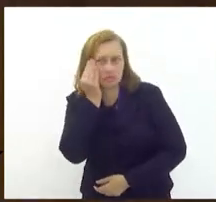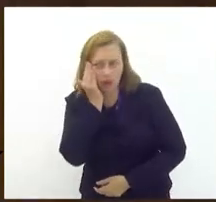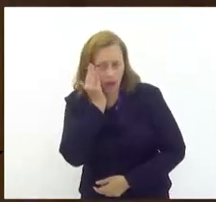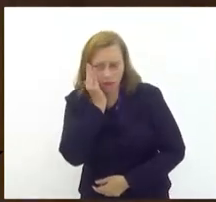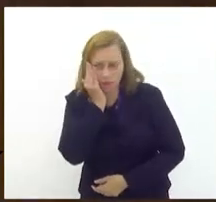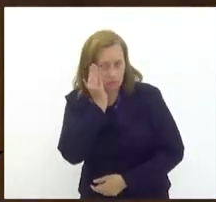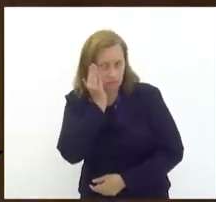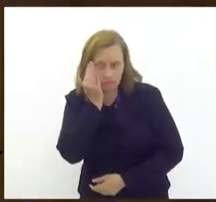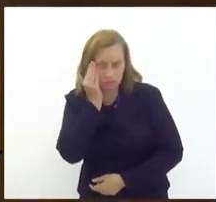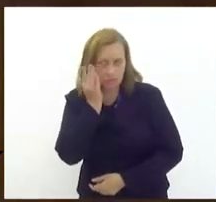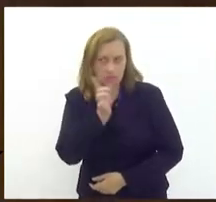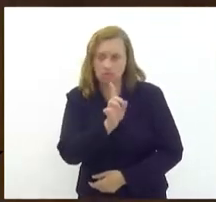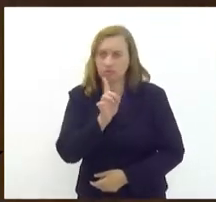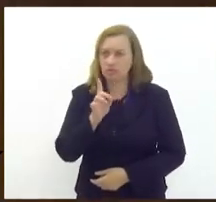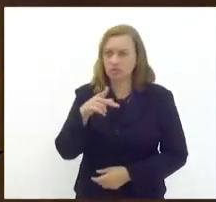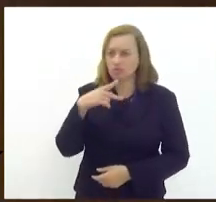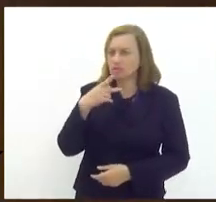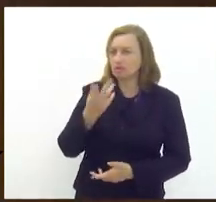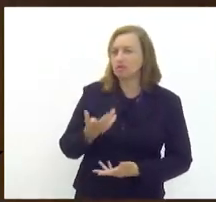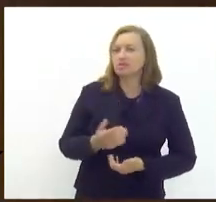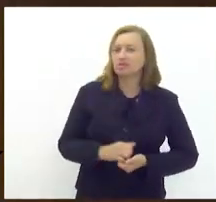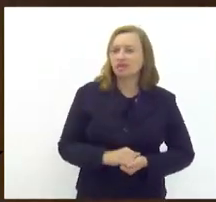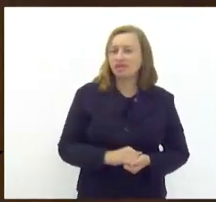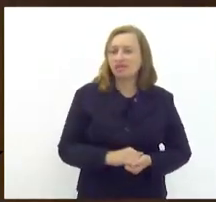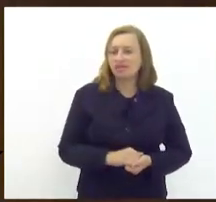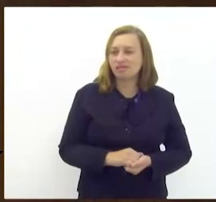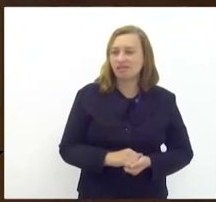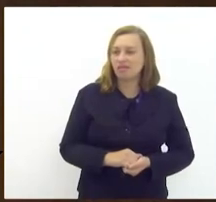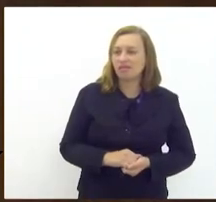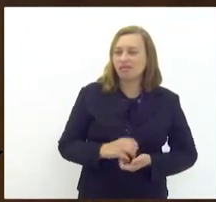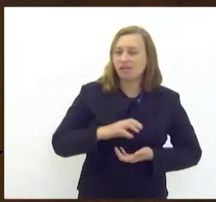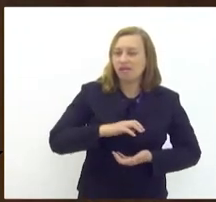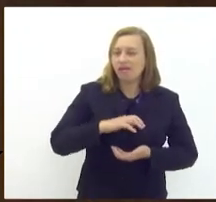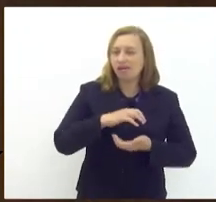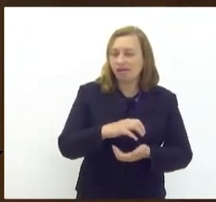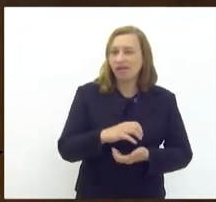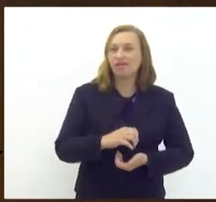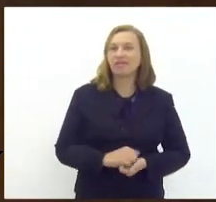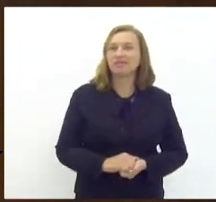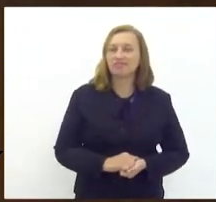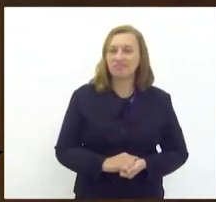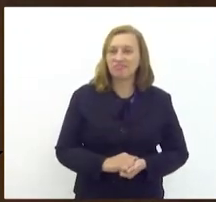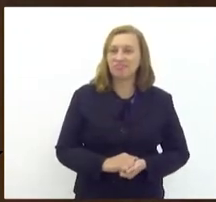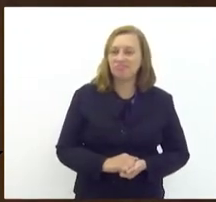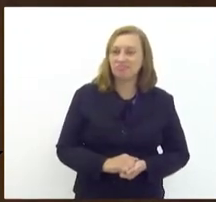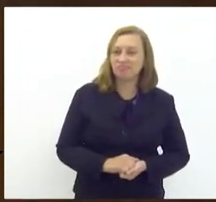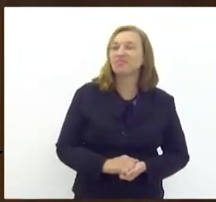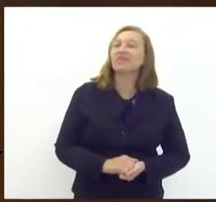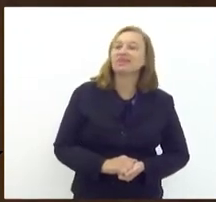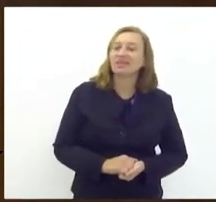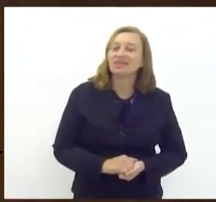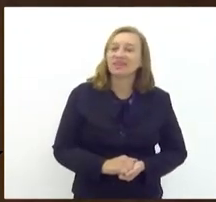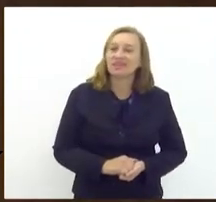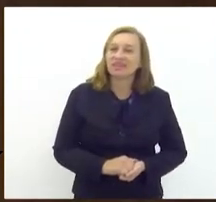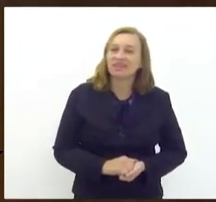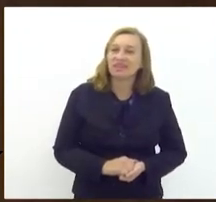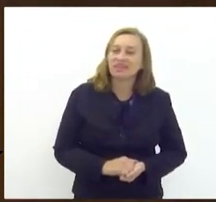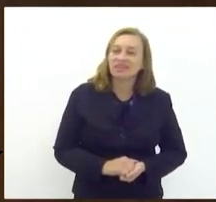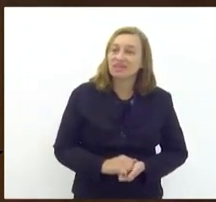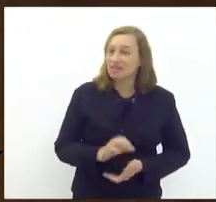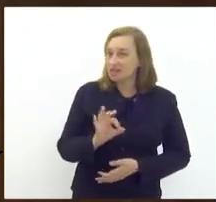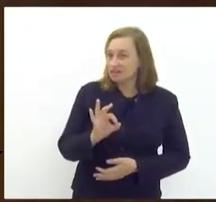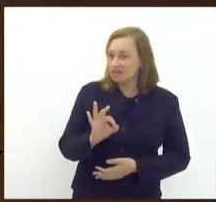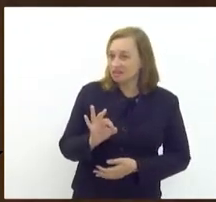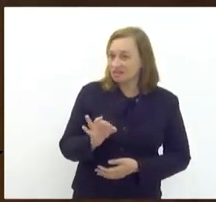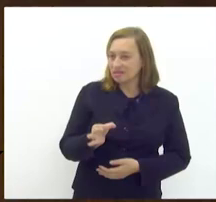faço aqui nenhuma menção as palavras dos deputados decanos dessa casa que me antecederam até porque fizeram discurso correto